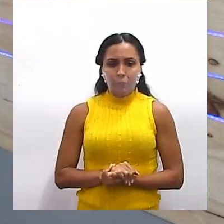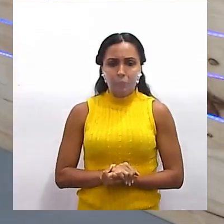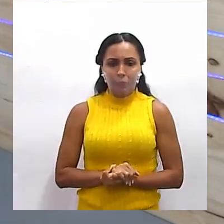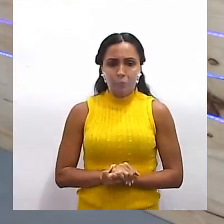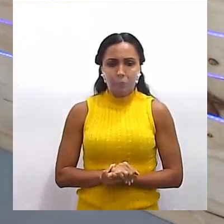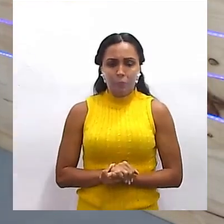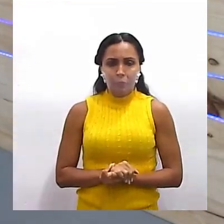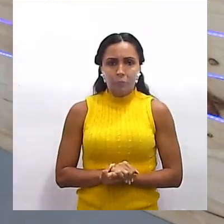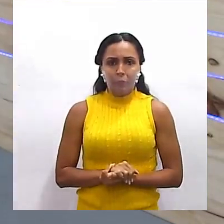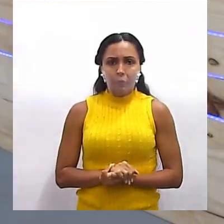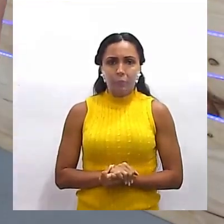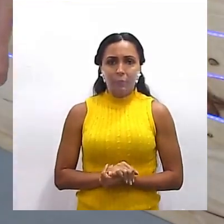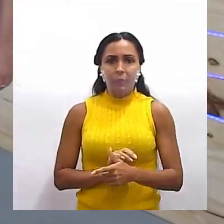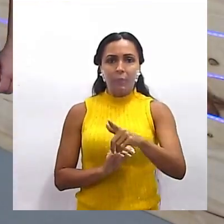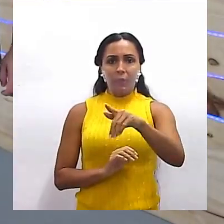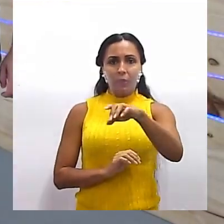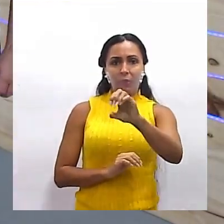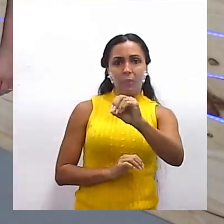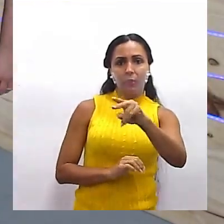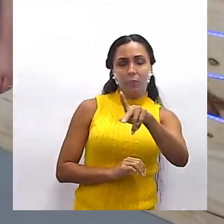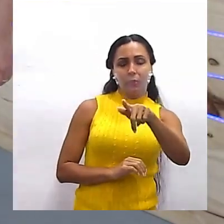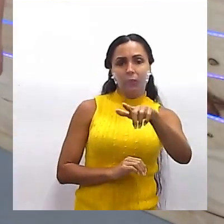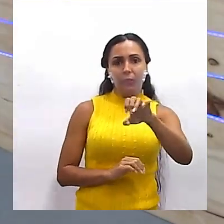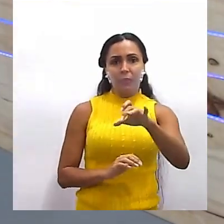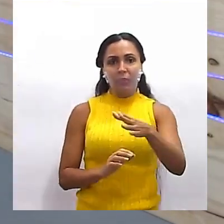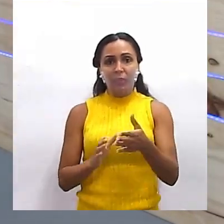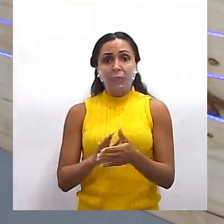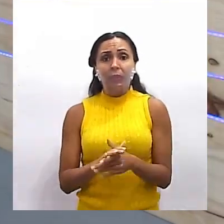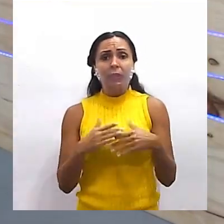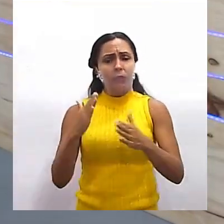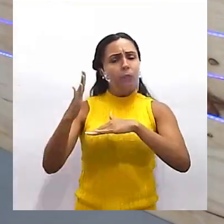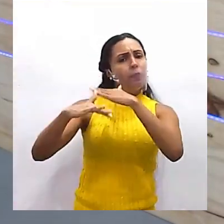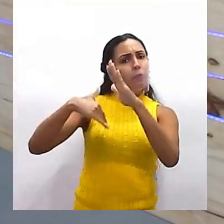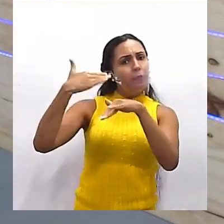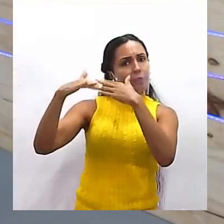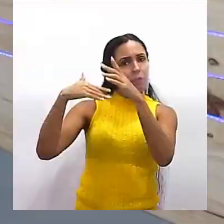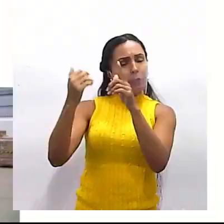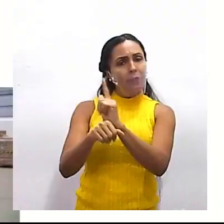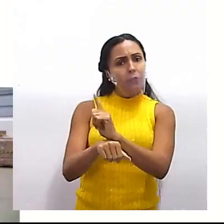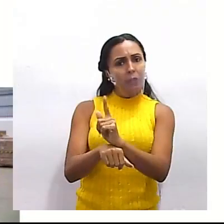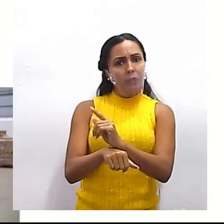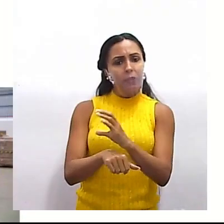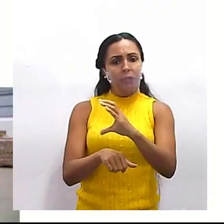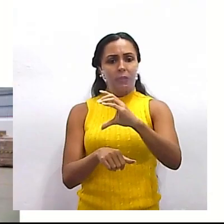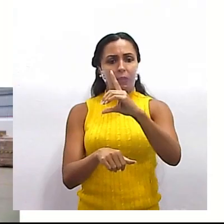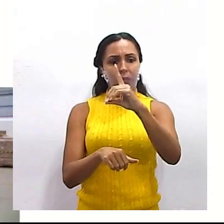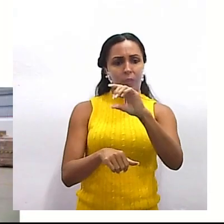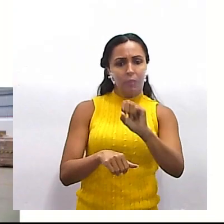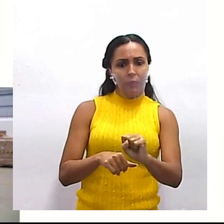Vamos lá, meu amigo Jorge. Indicadores de desempenho na gestão dos CDs.